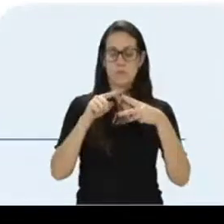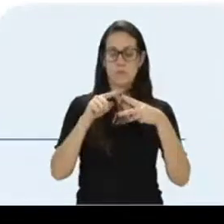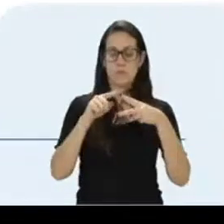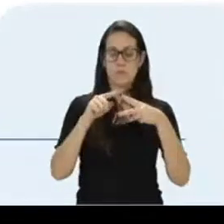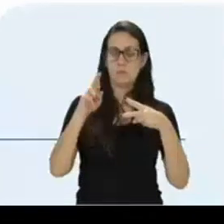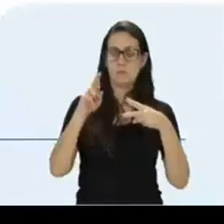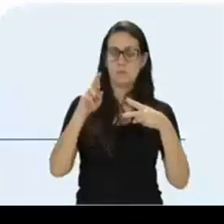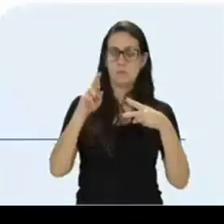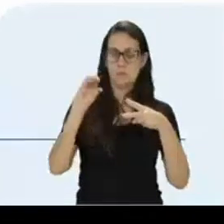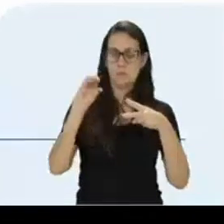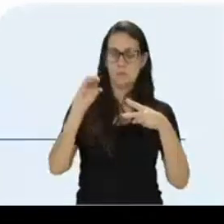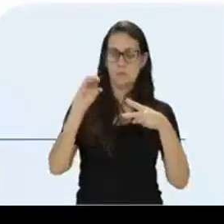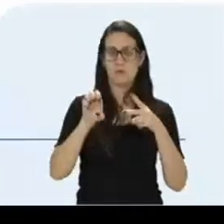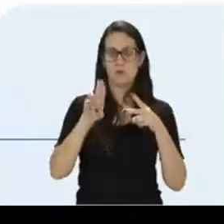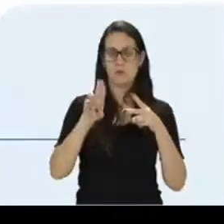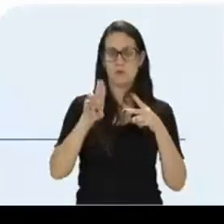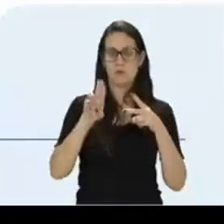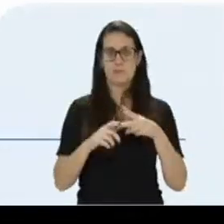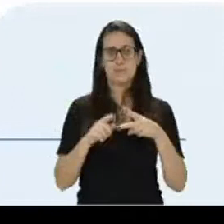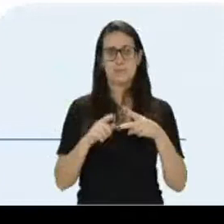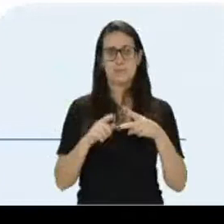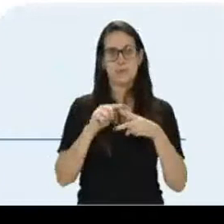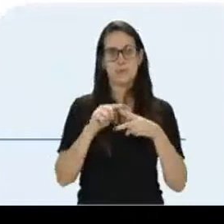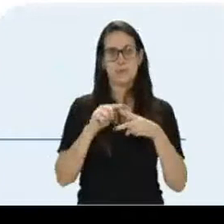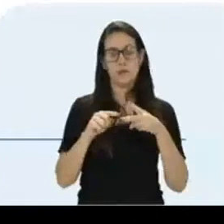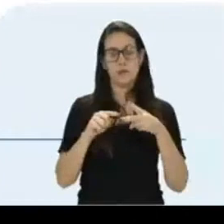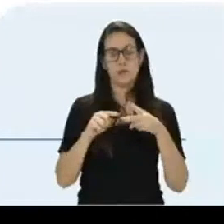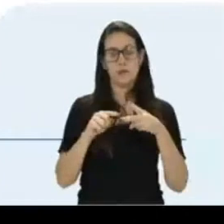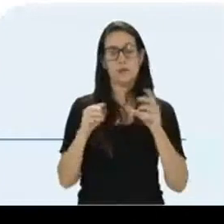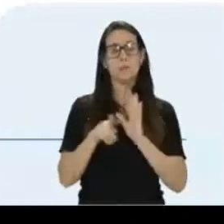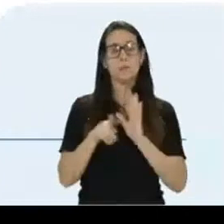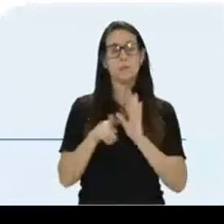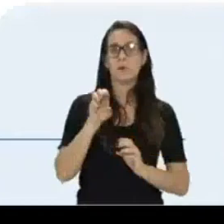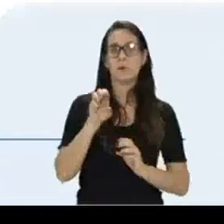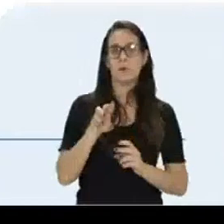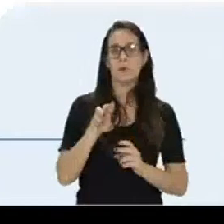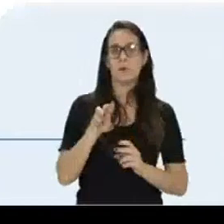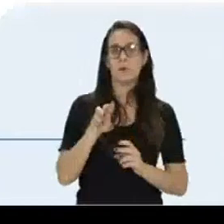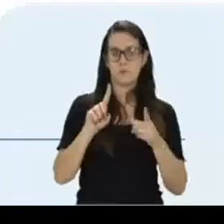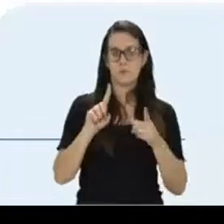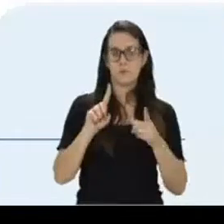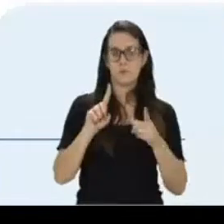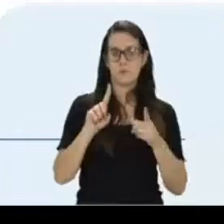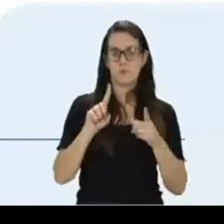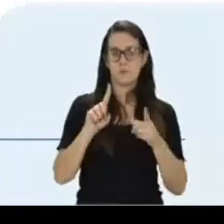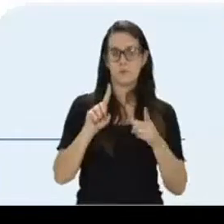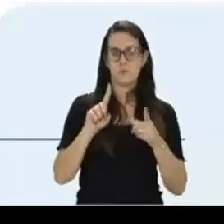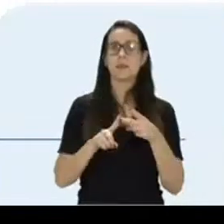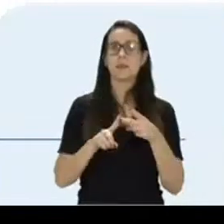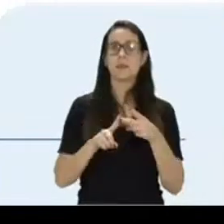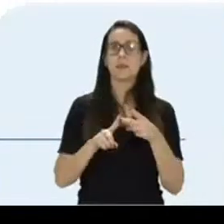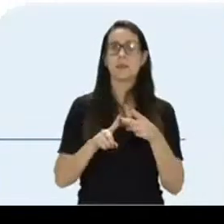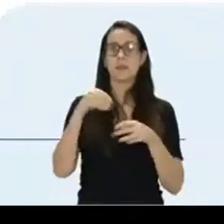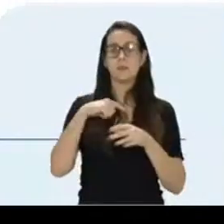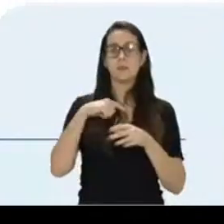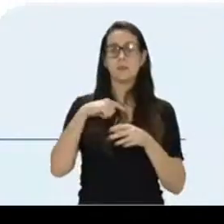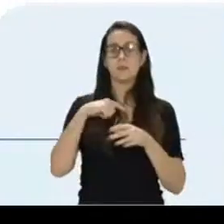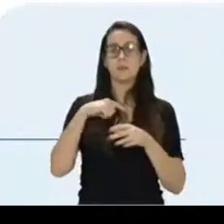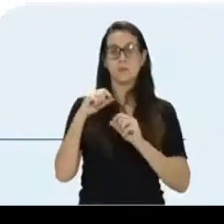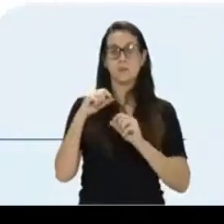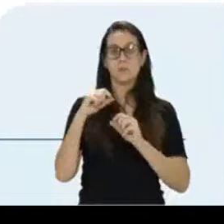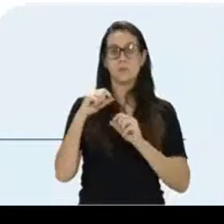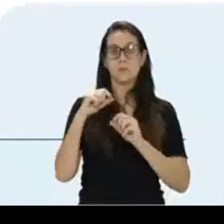observamos que as células que constituem o domínio eucária, que constituem, então, os seres eucariontes, elas possuem